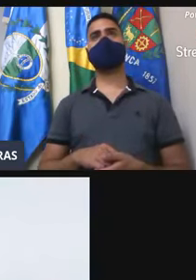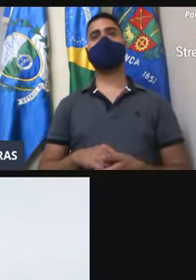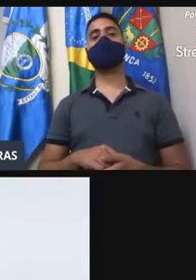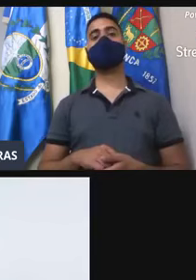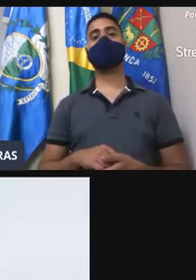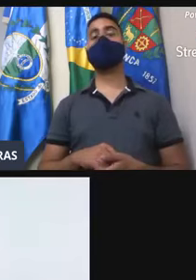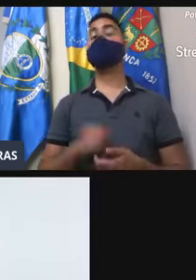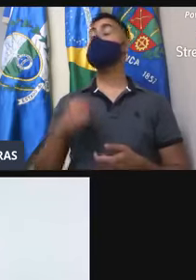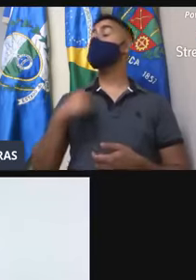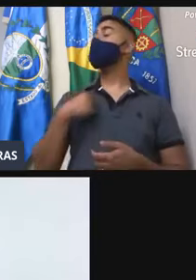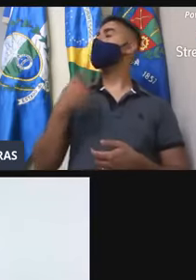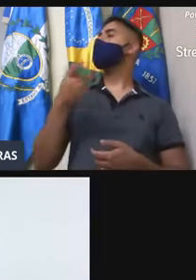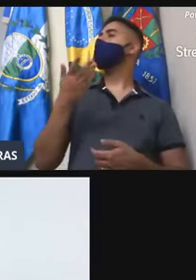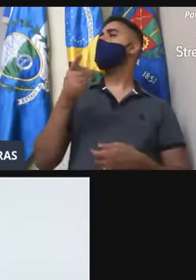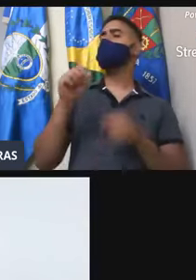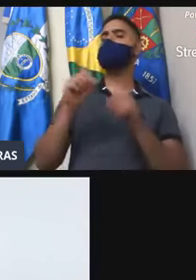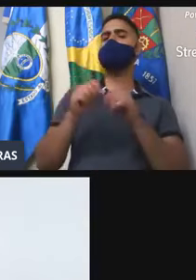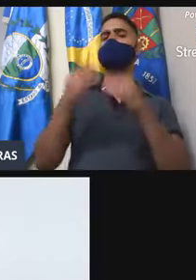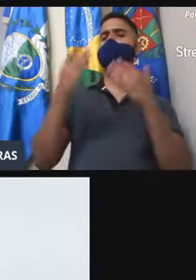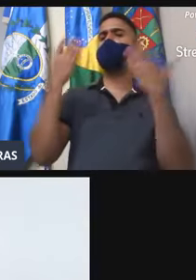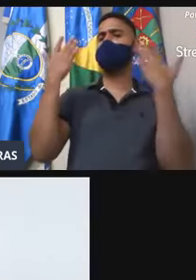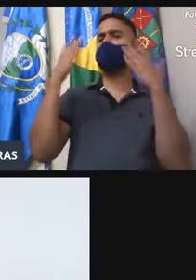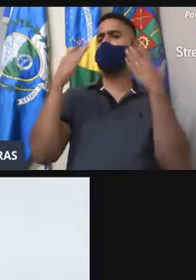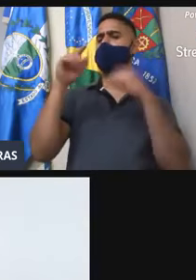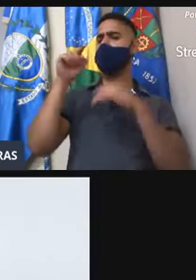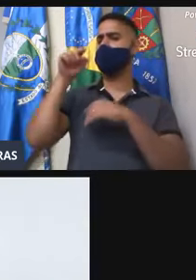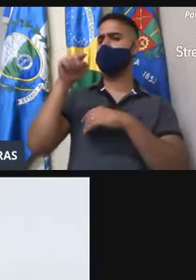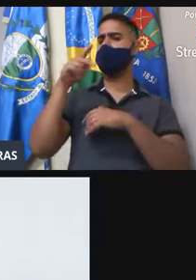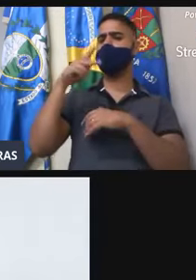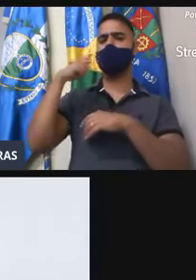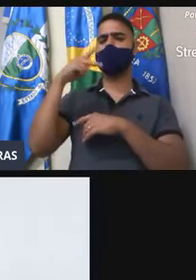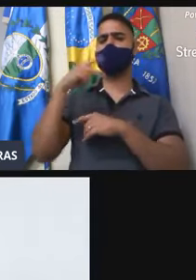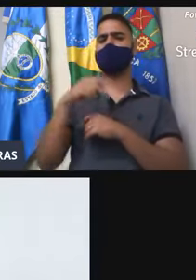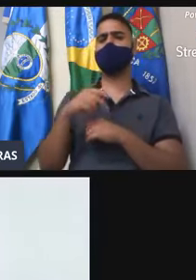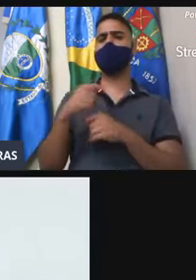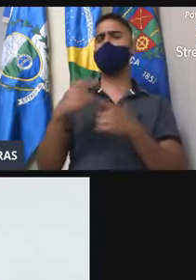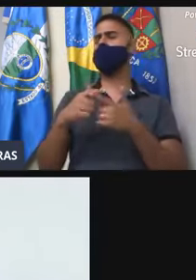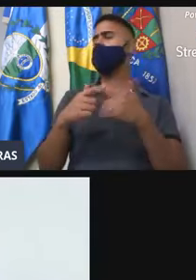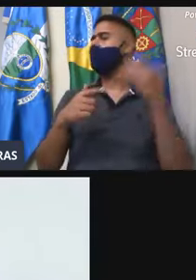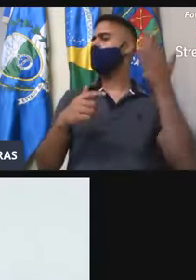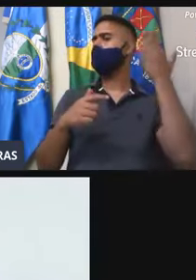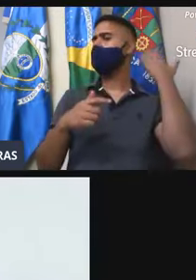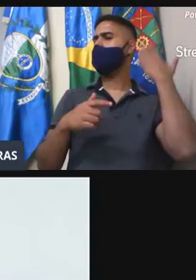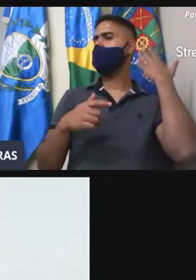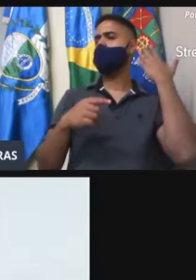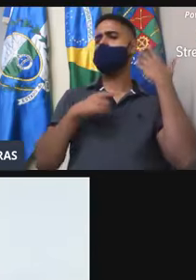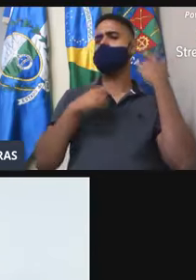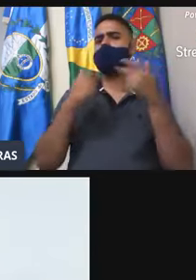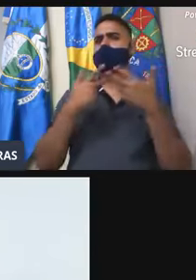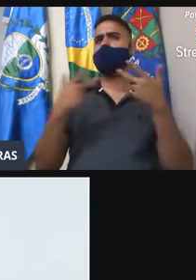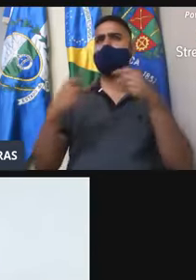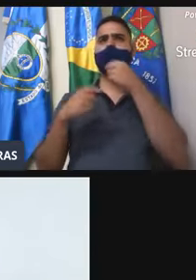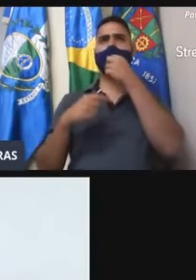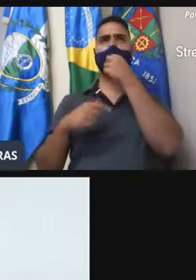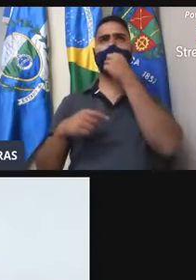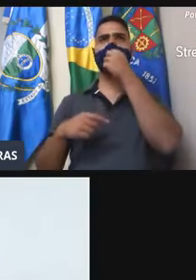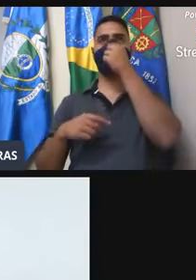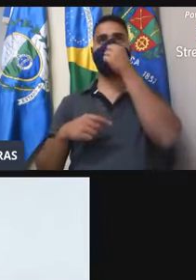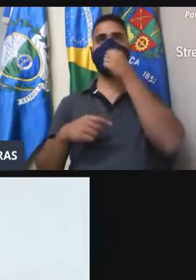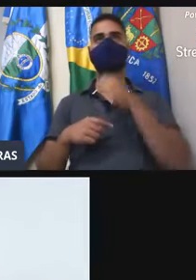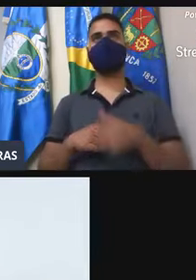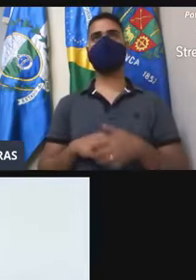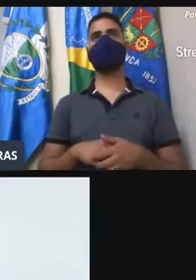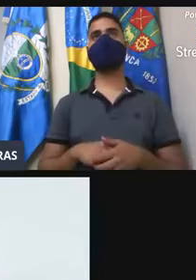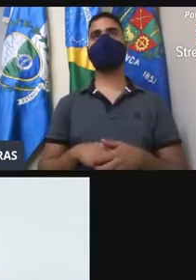engrandecer e dar aqui os meus parabéns a Vossa Excelência. Não é de hoje, já tem algumas, queria que ficasse até registrado em ata isso aqui na